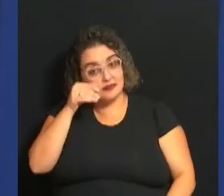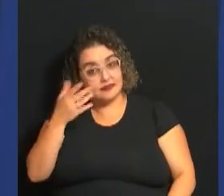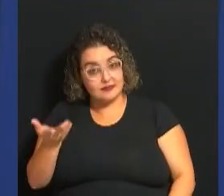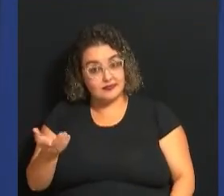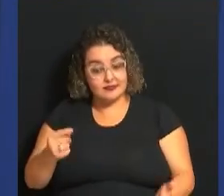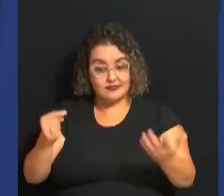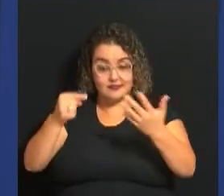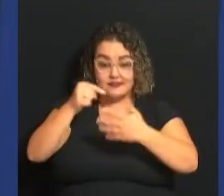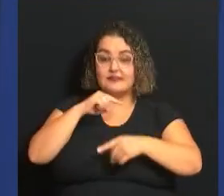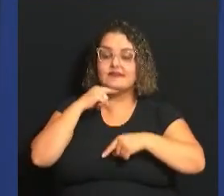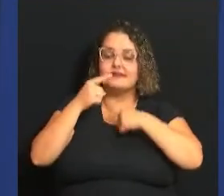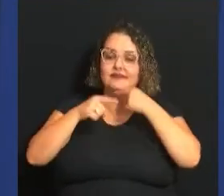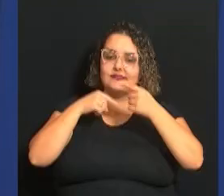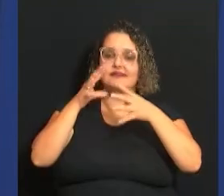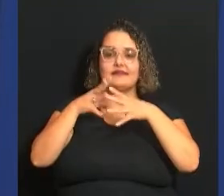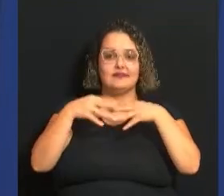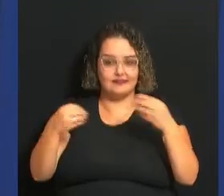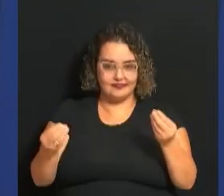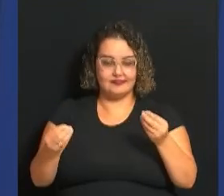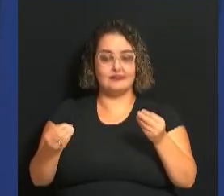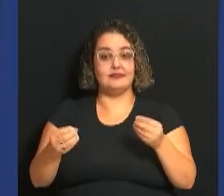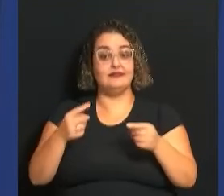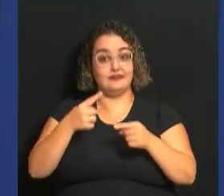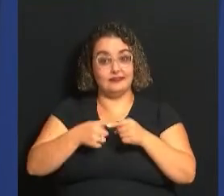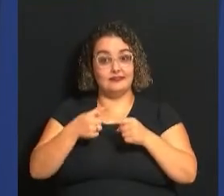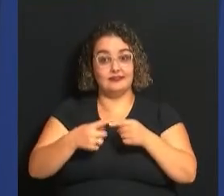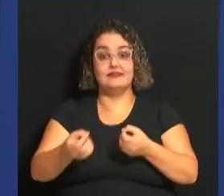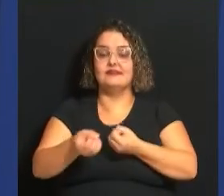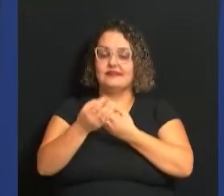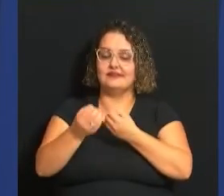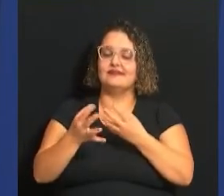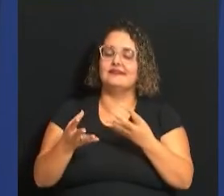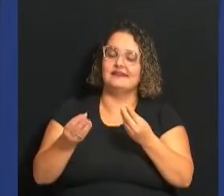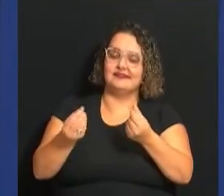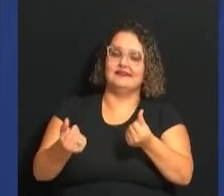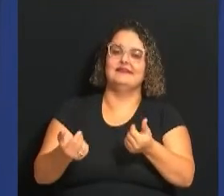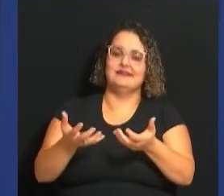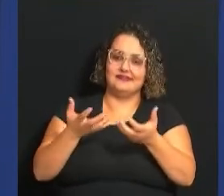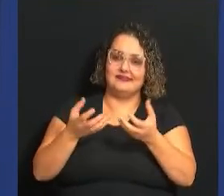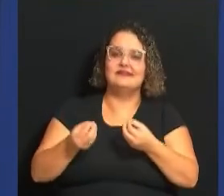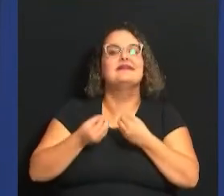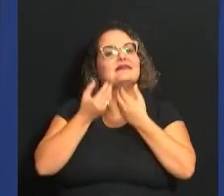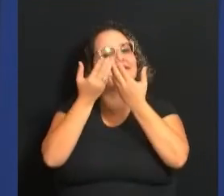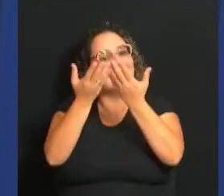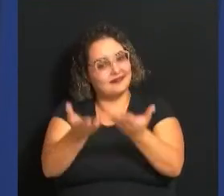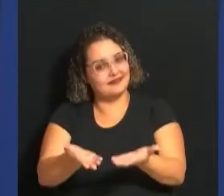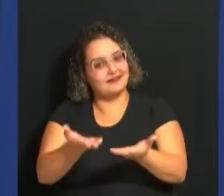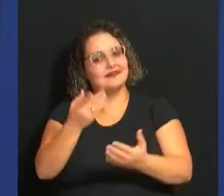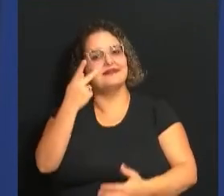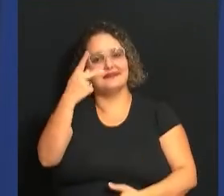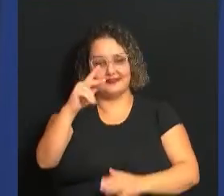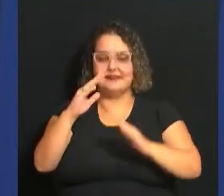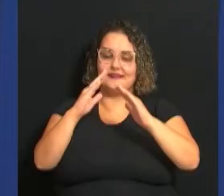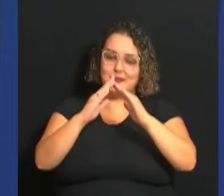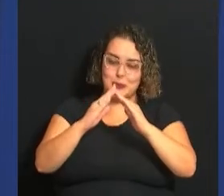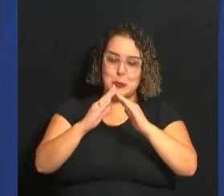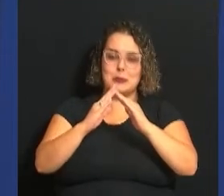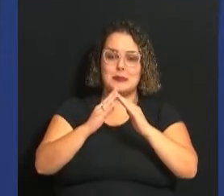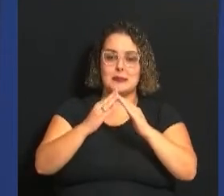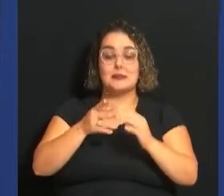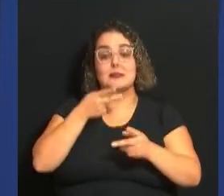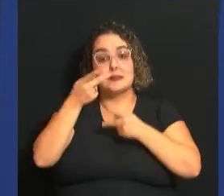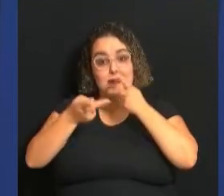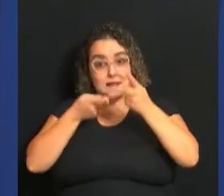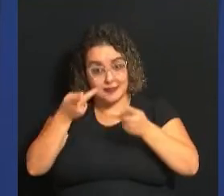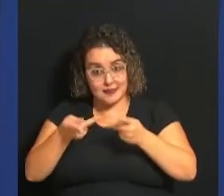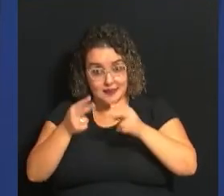tirar todas as dúvidas, porque informação de qualidade é o que a gente quer levar para você aí de casa. E voltando a falar sobre o